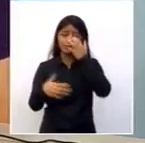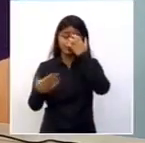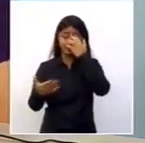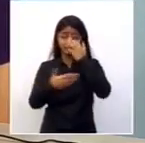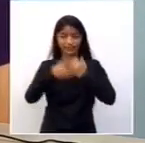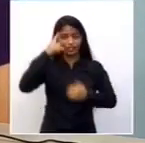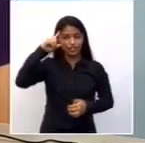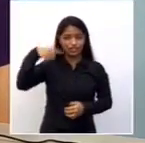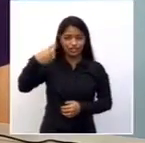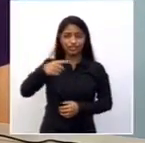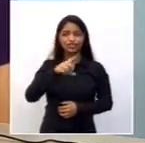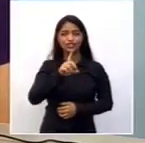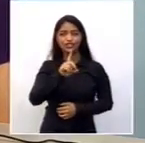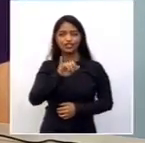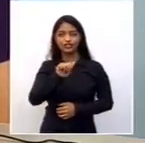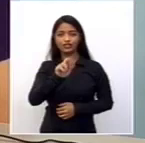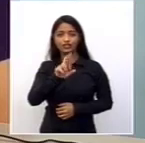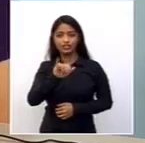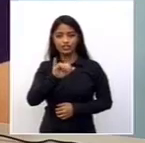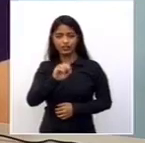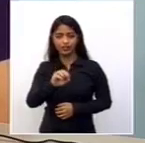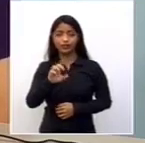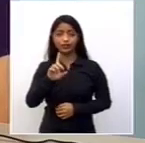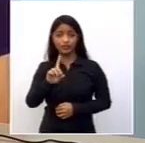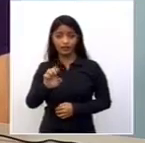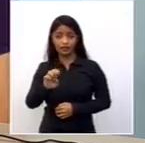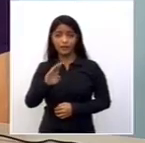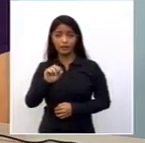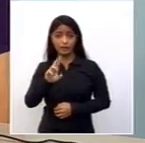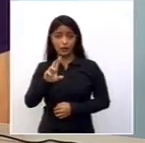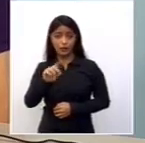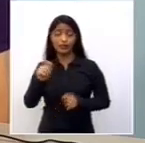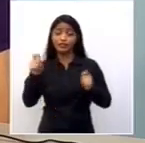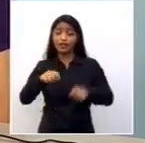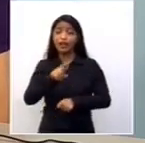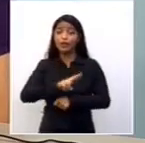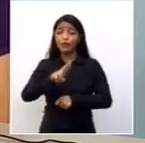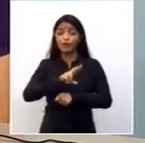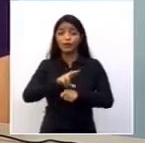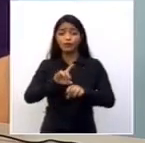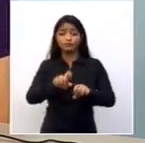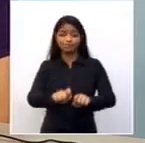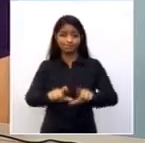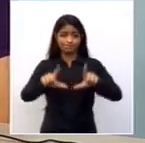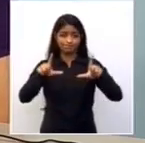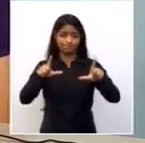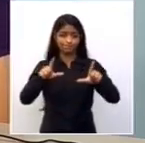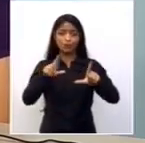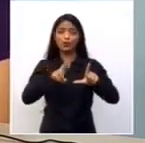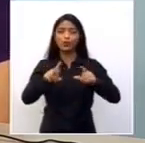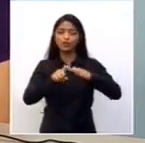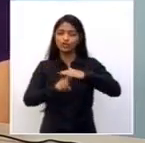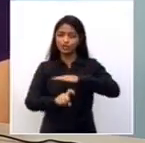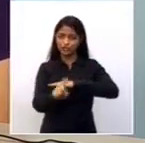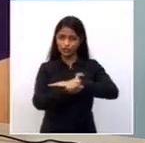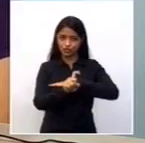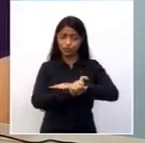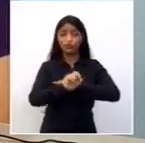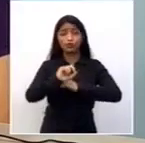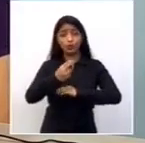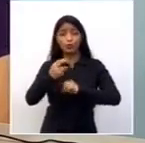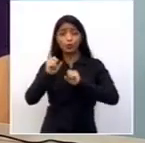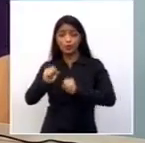usado virtualmente, por exemplo, usando o Teams, ou não, ou trazer o diário de bordo físico,